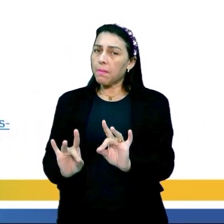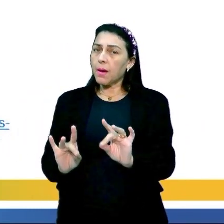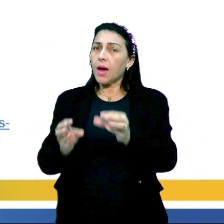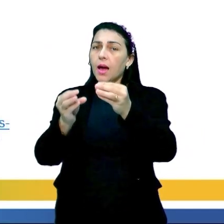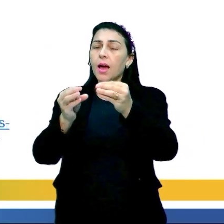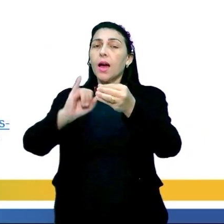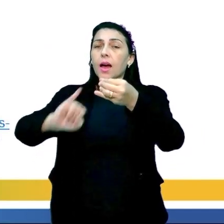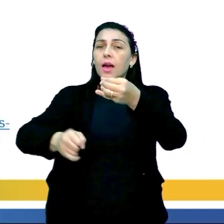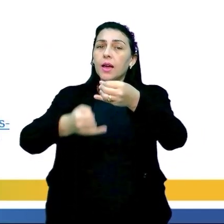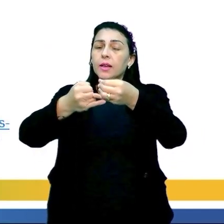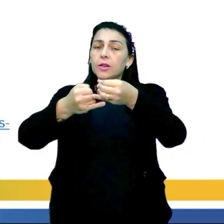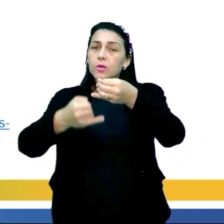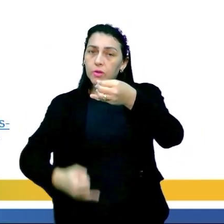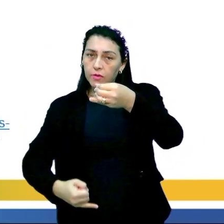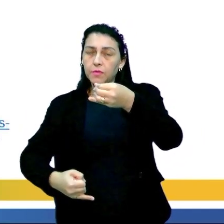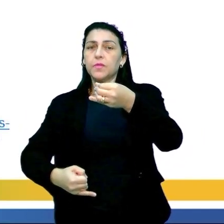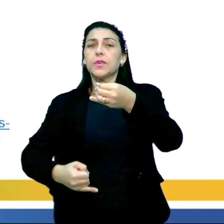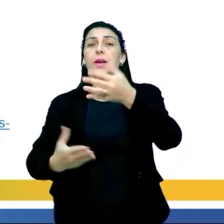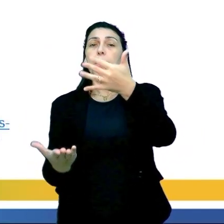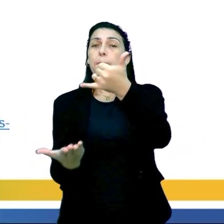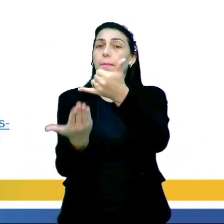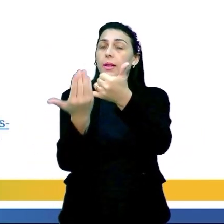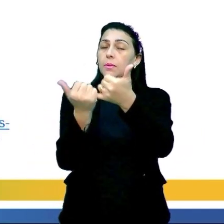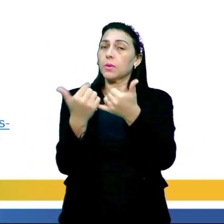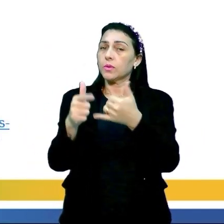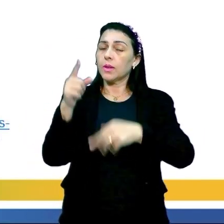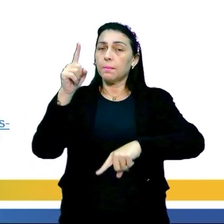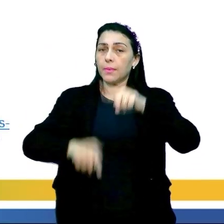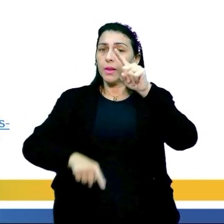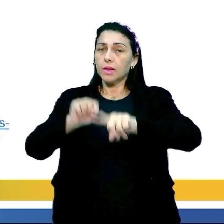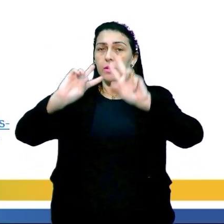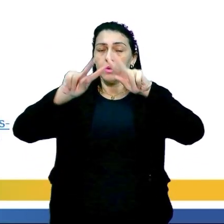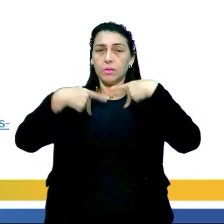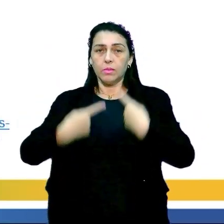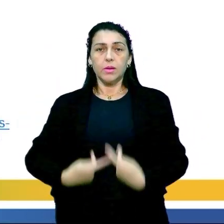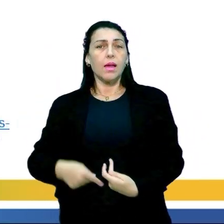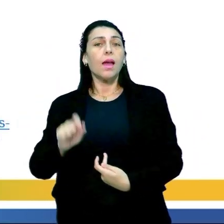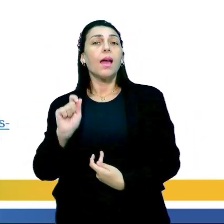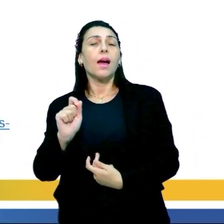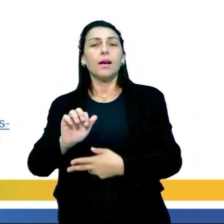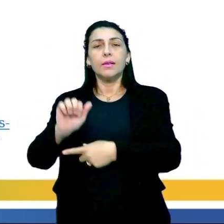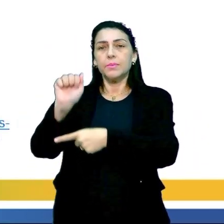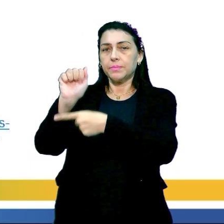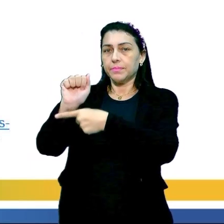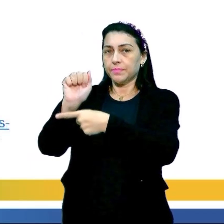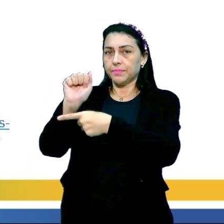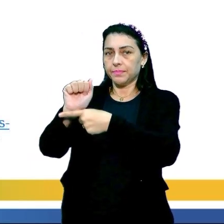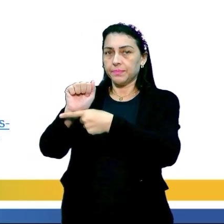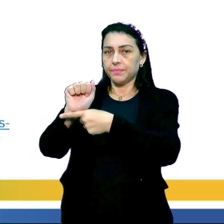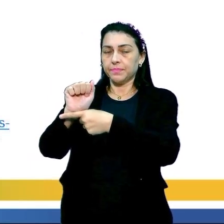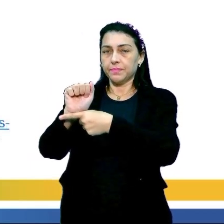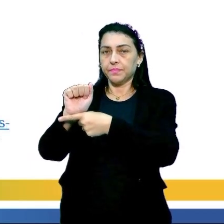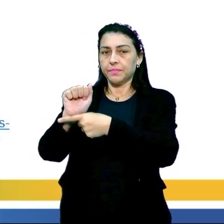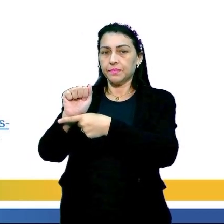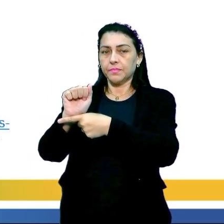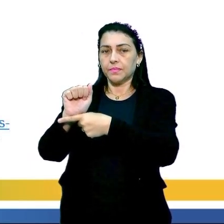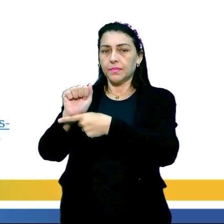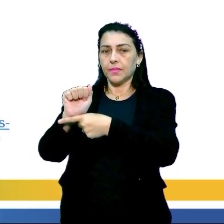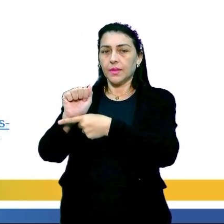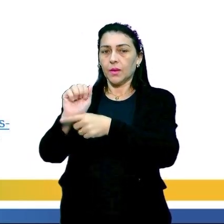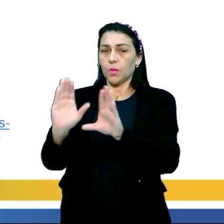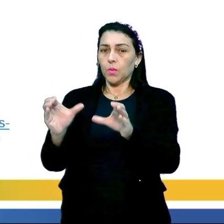sua condição de patrimônio imaterial da humanidade é a letra A, conversão